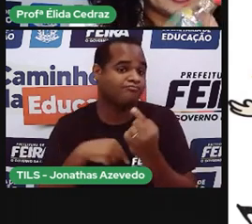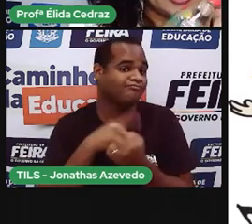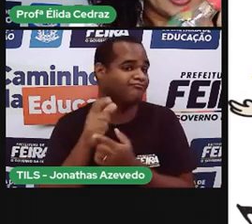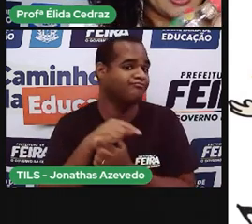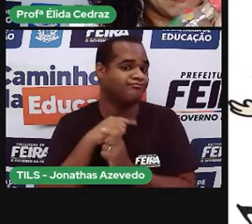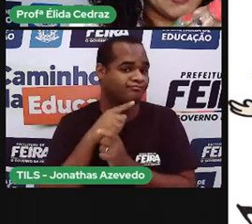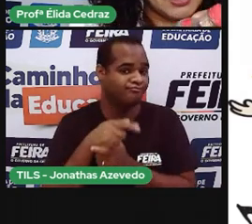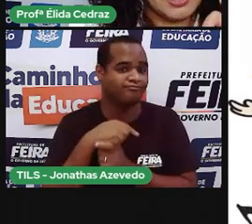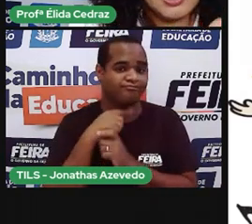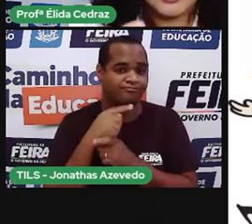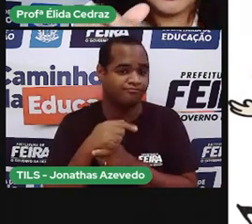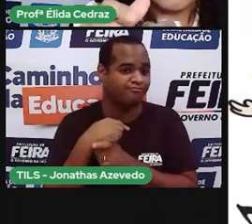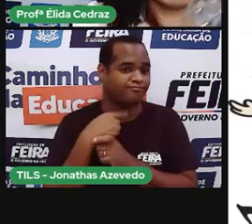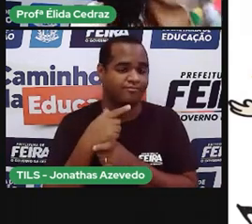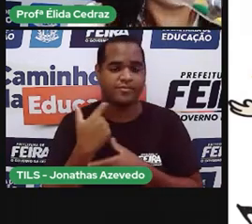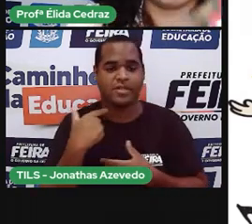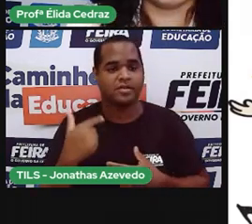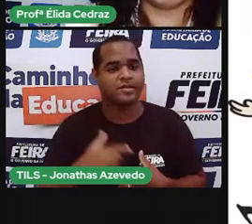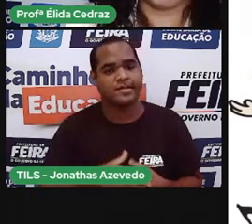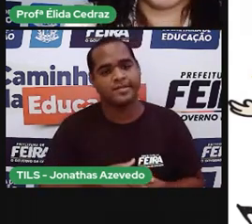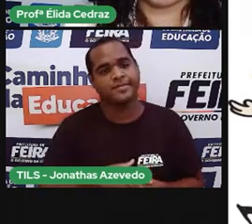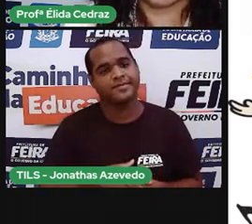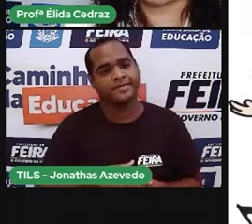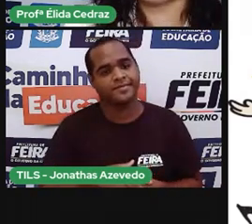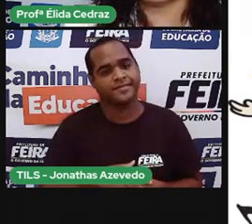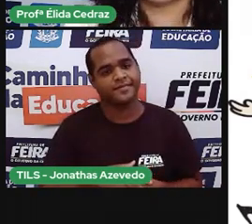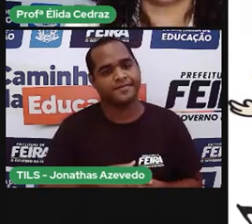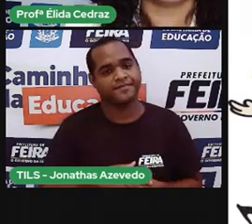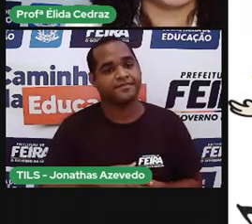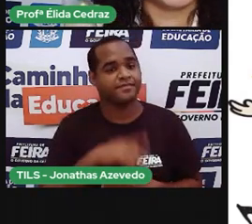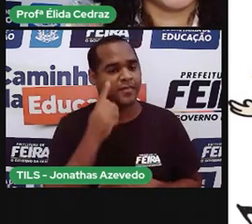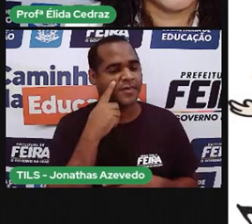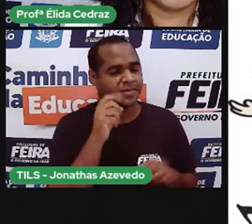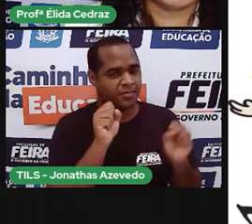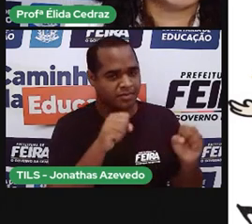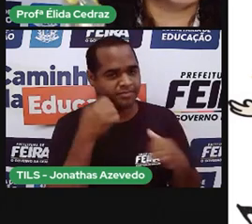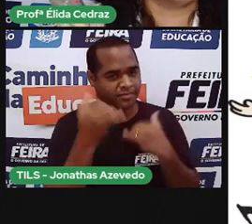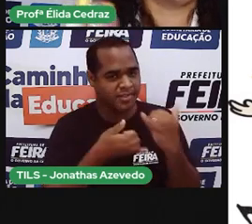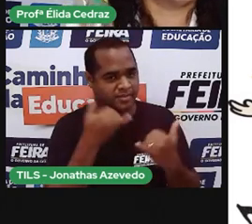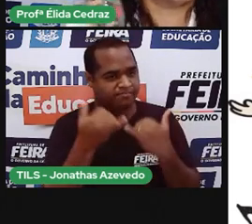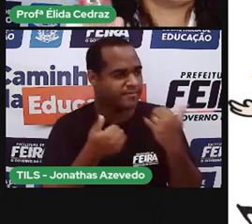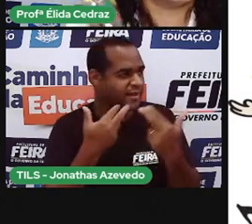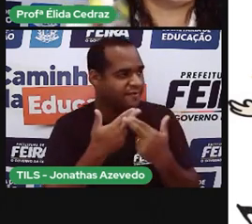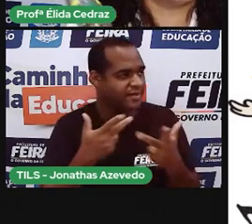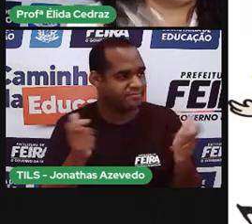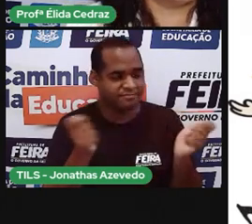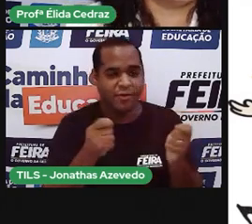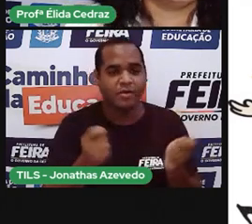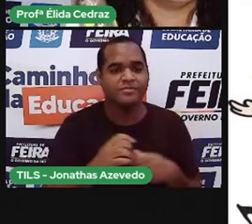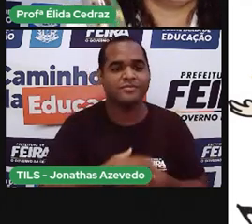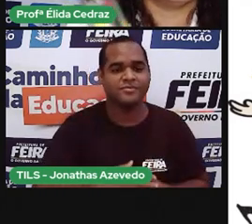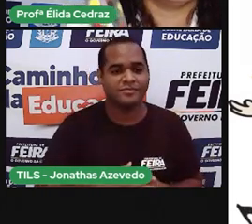pega na garrafinha. Então você pode enfeitar do jeito que você quiser, ó.